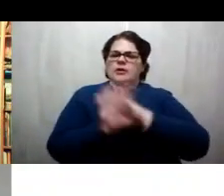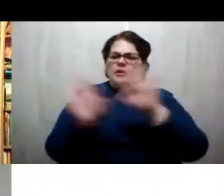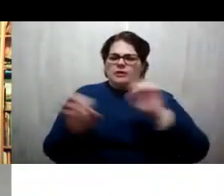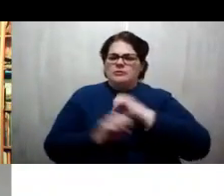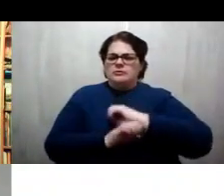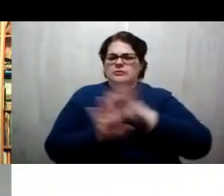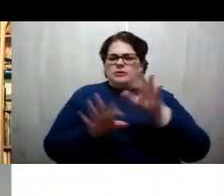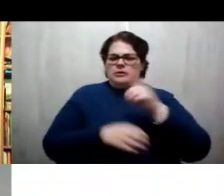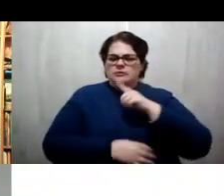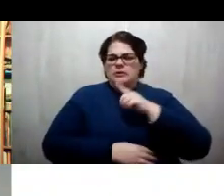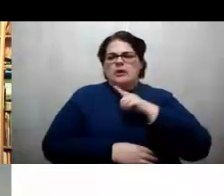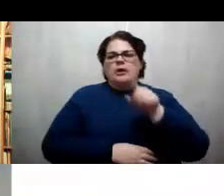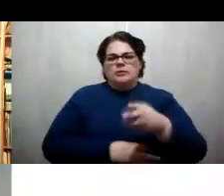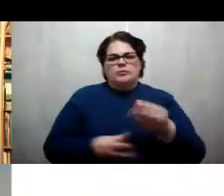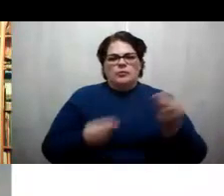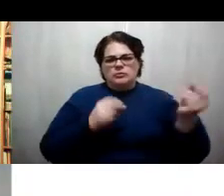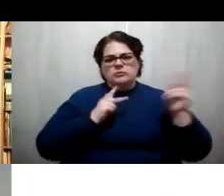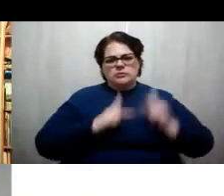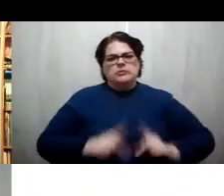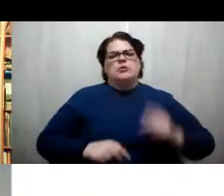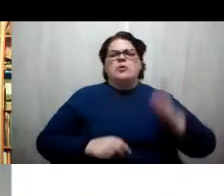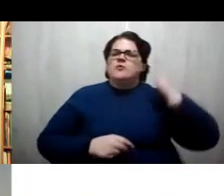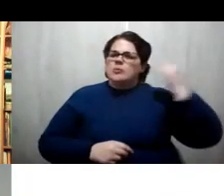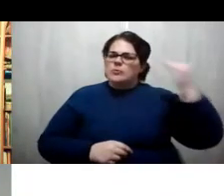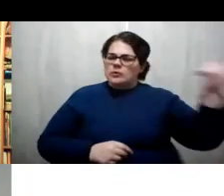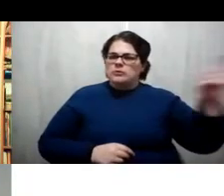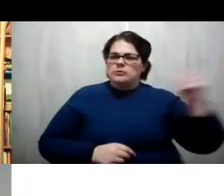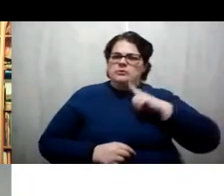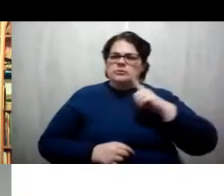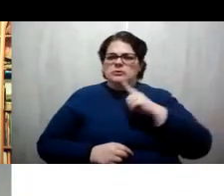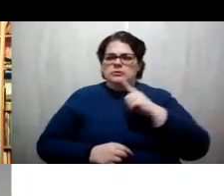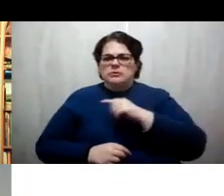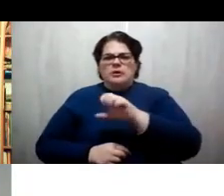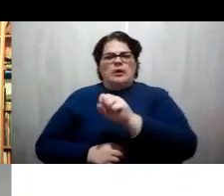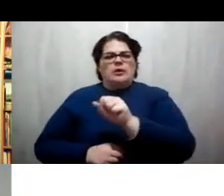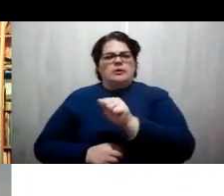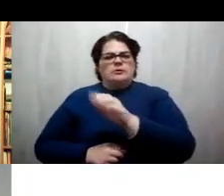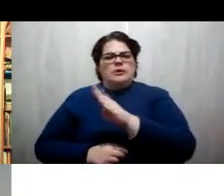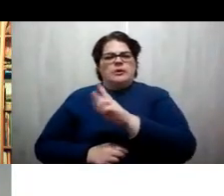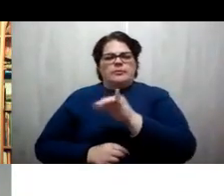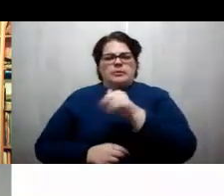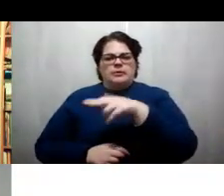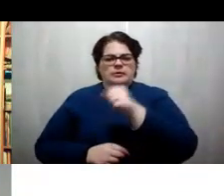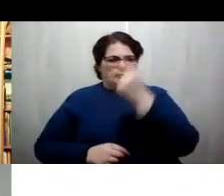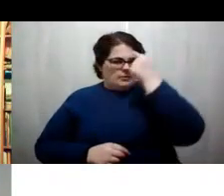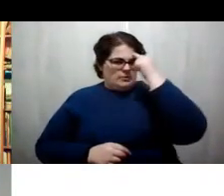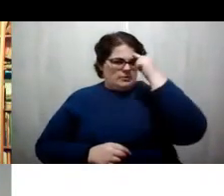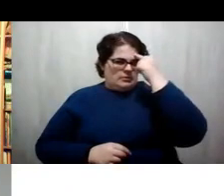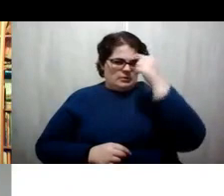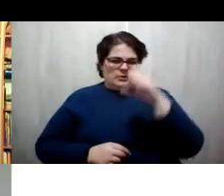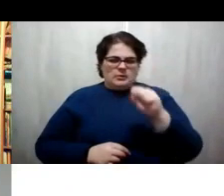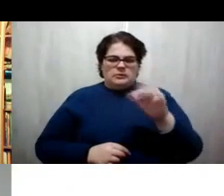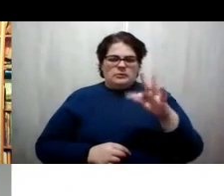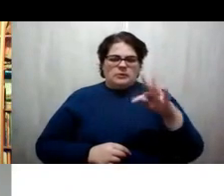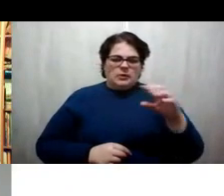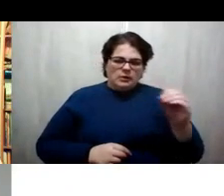Claro, muitos famosos desfilando, Sabrina Sato no Gaviões